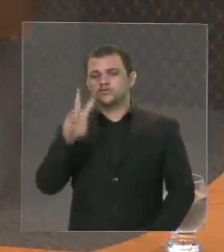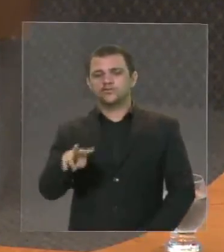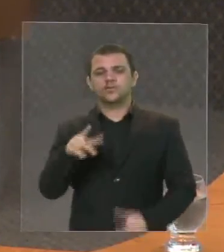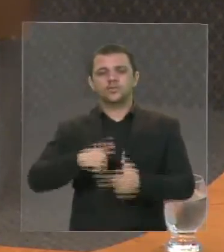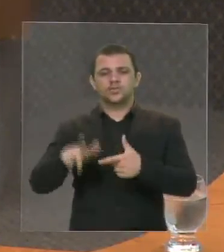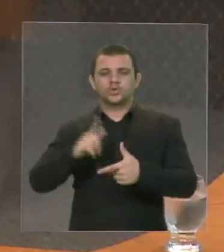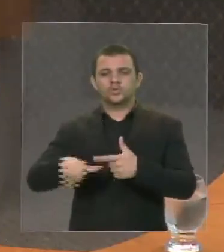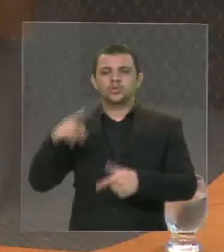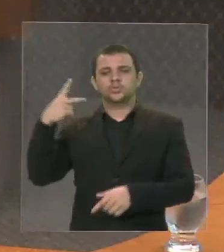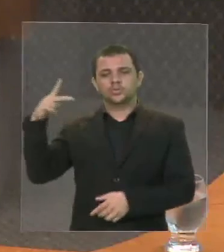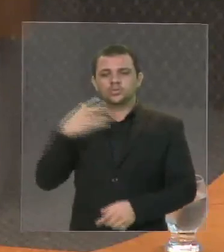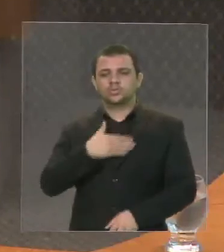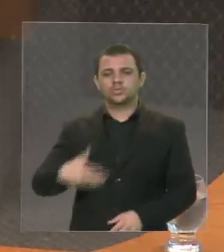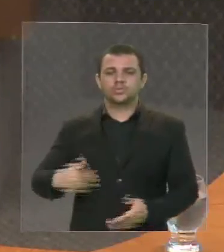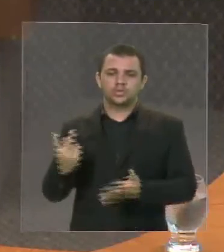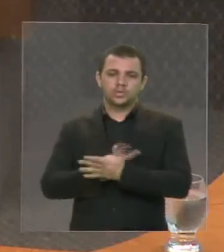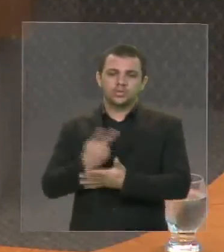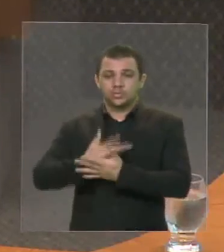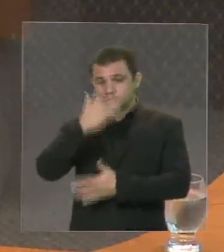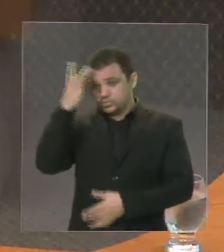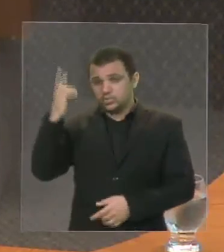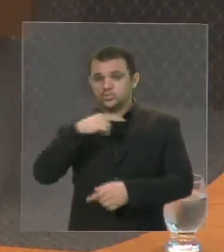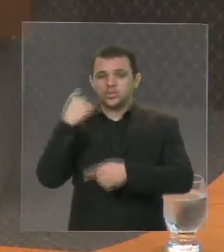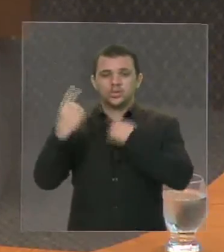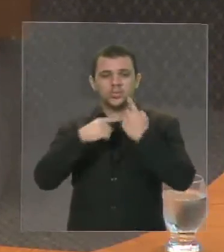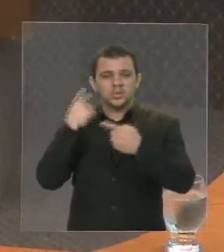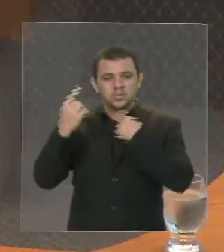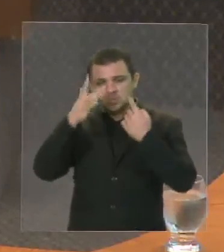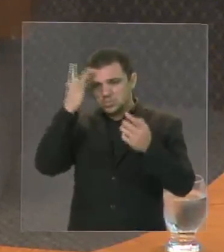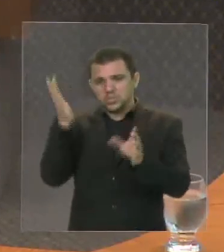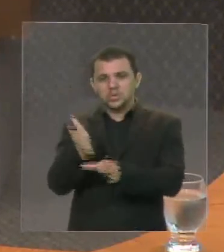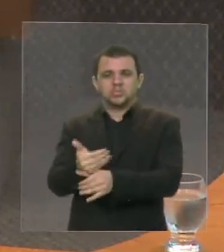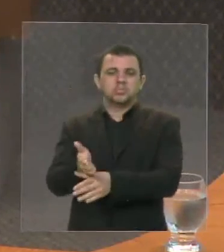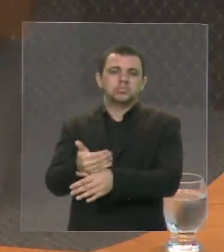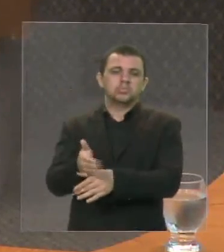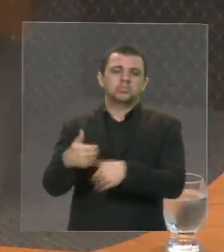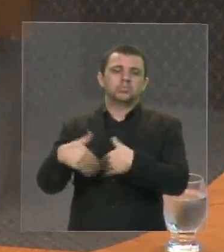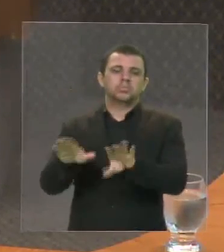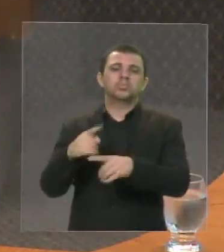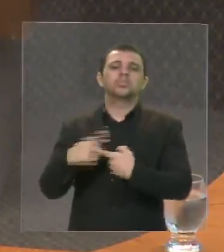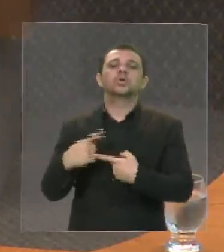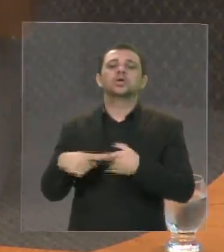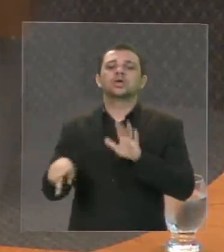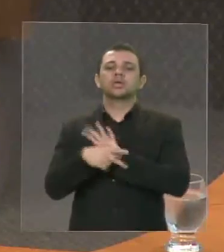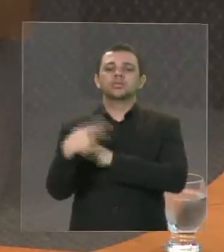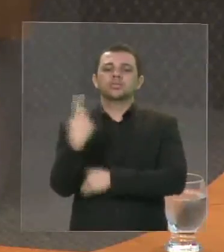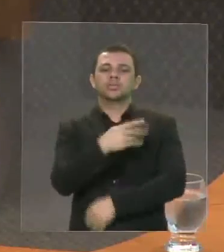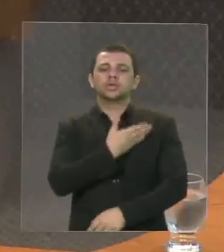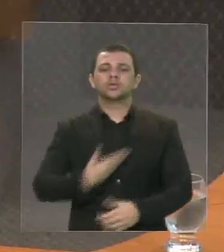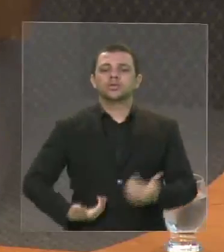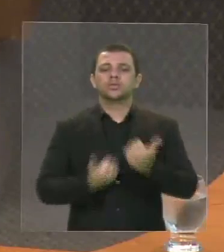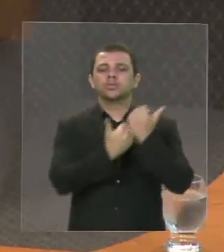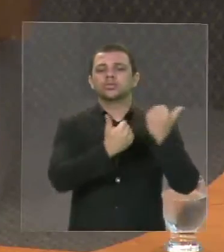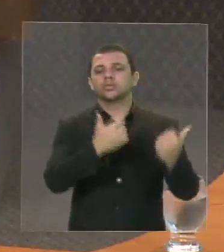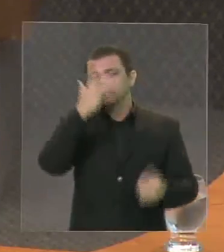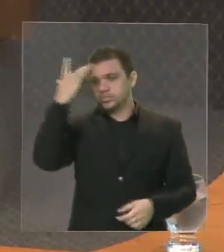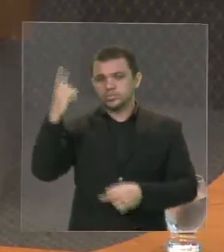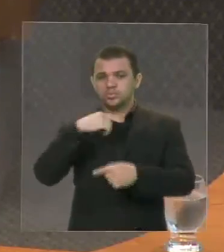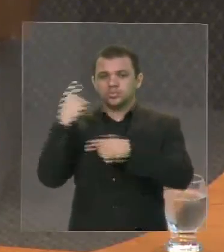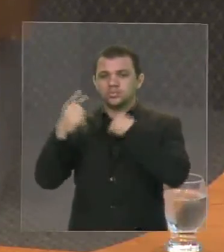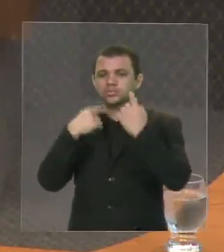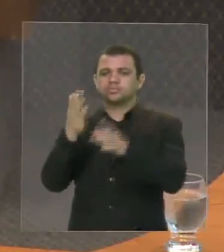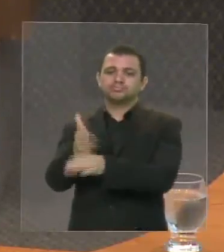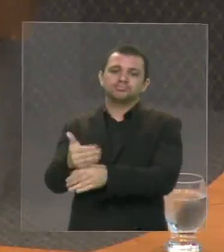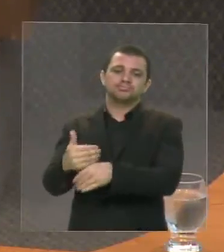morrer e ninguém está nem aí para nada, já que eles são da base do governista, as pessoas morrem e nada